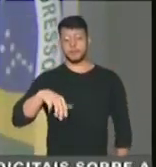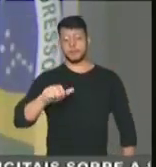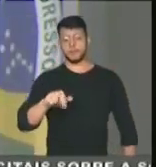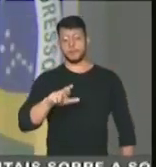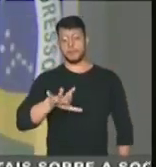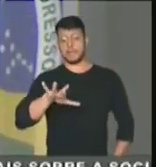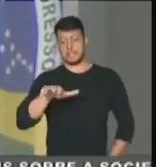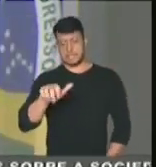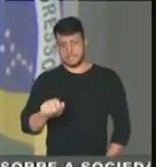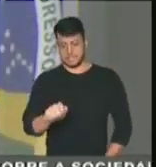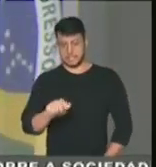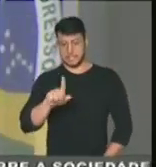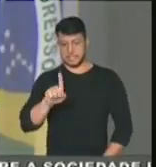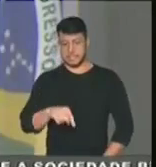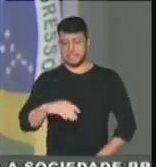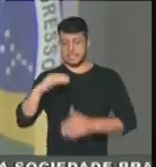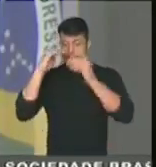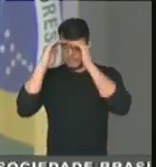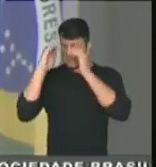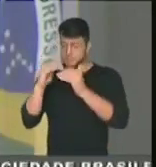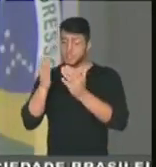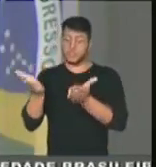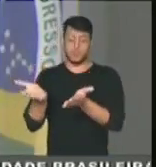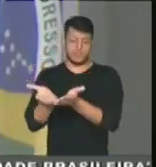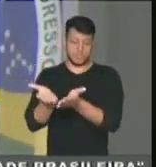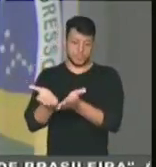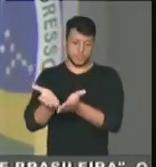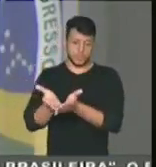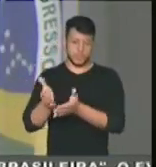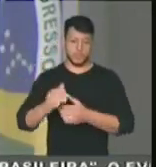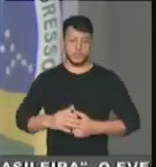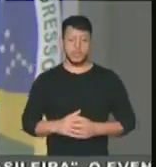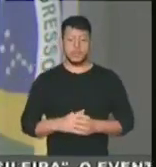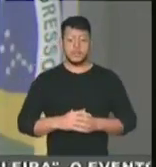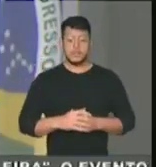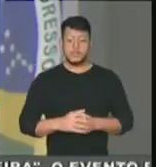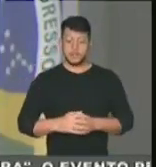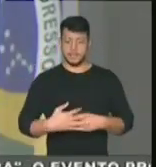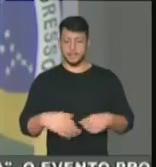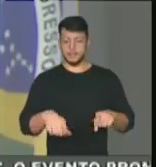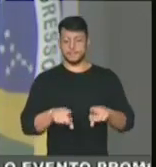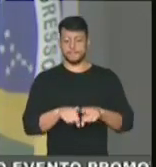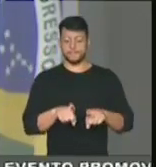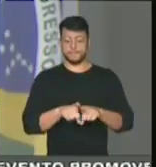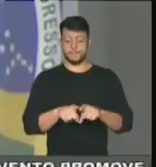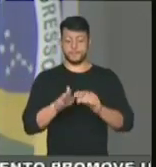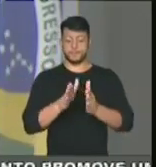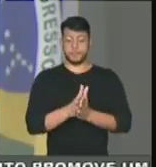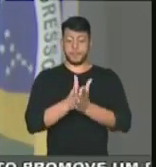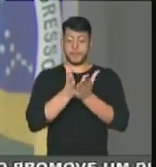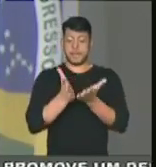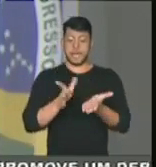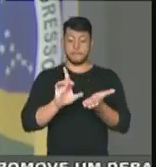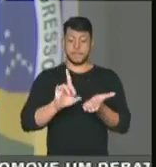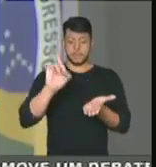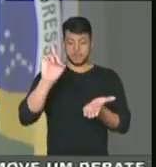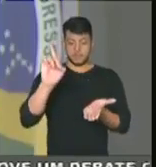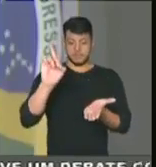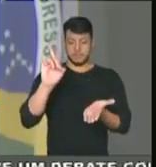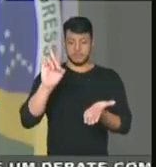respeitada pelos irmãos evangélicos a bíblia sagrada que é o livro